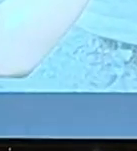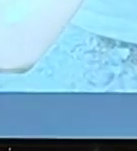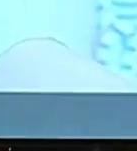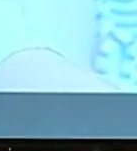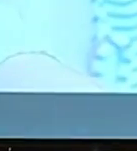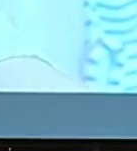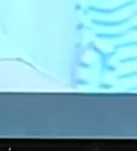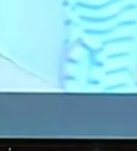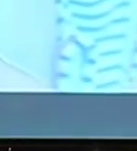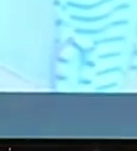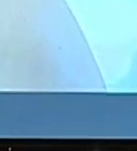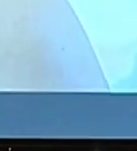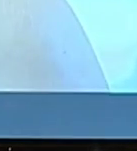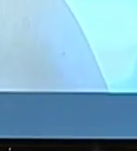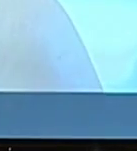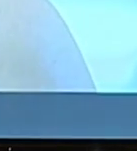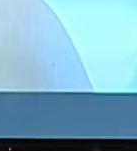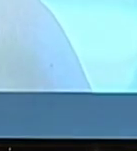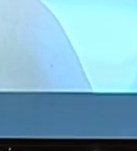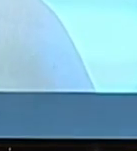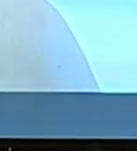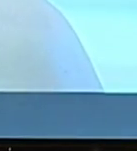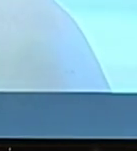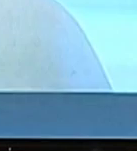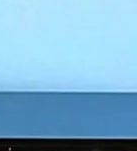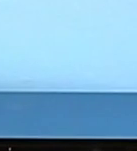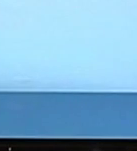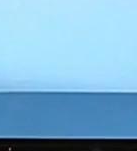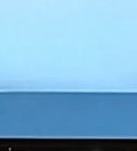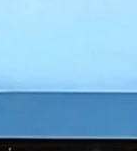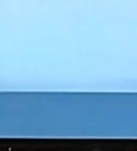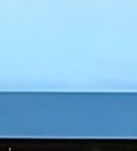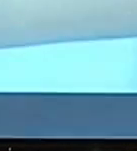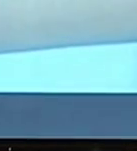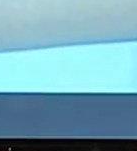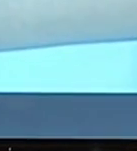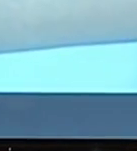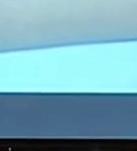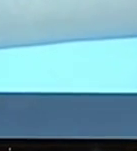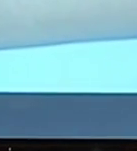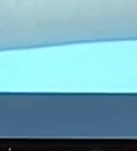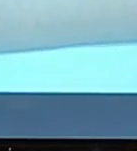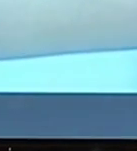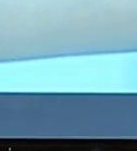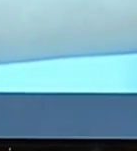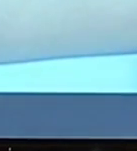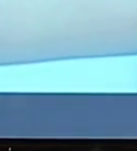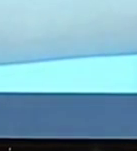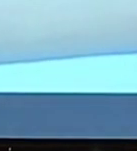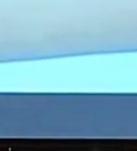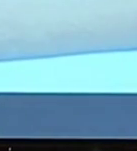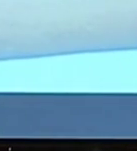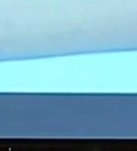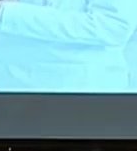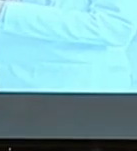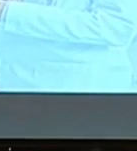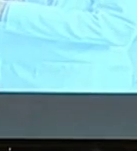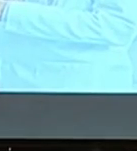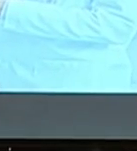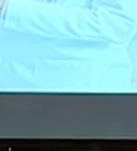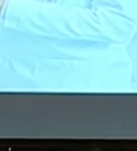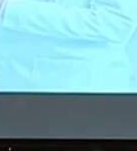Elas aparecem na pele e podem ser avermelhadas, amarronzadas ou esbranquiçadas. E insensíveis ao toque e ao